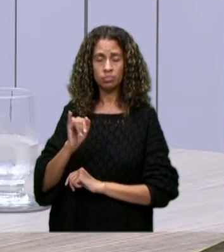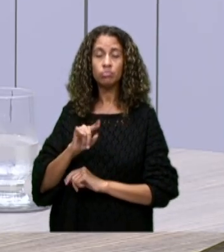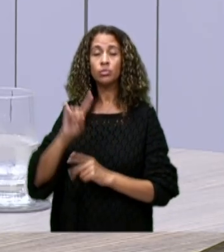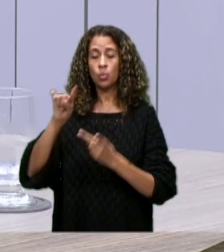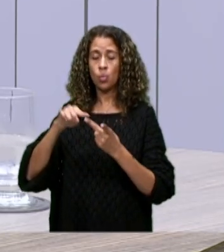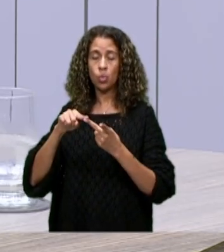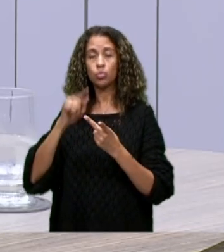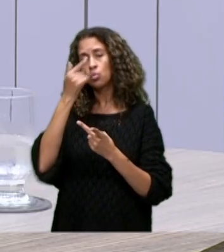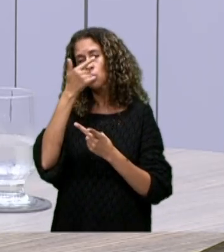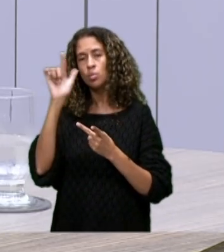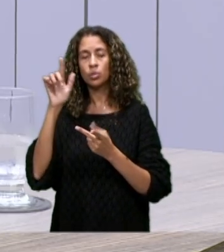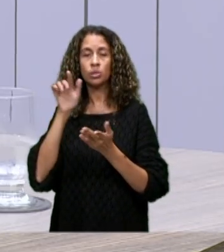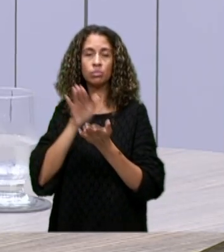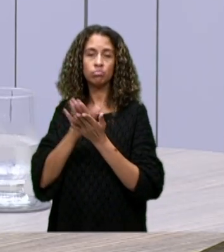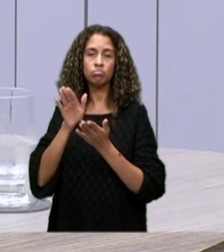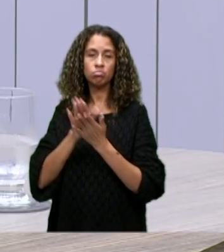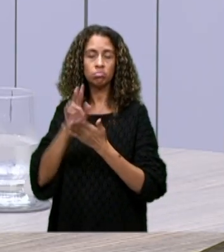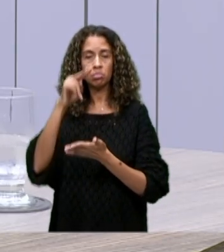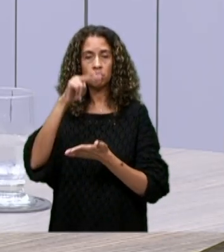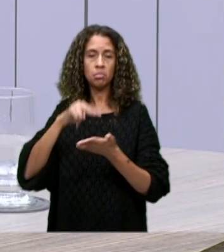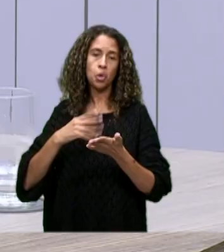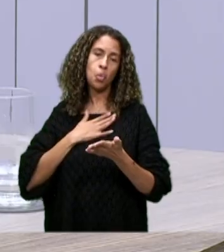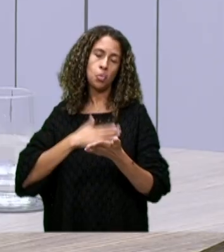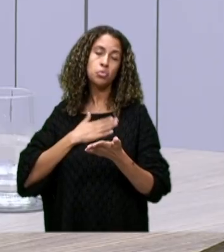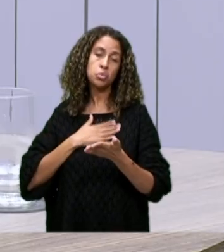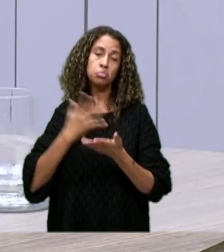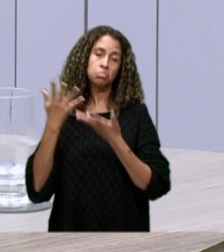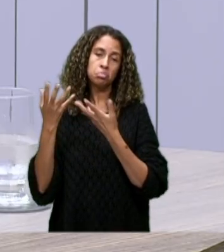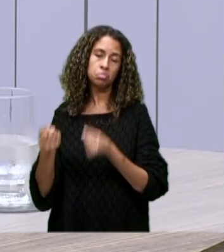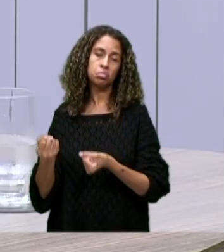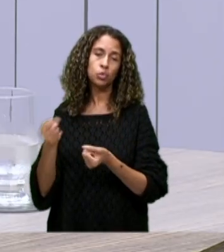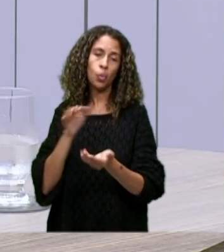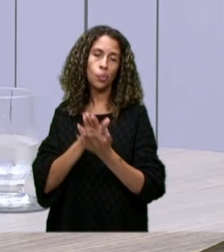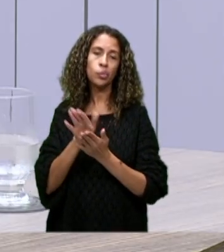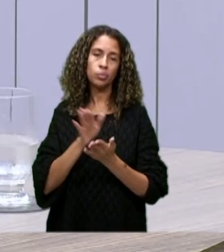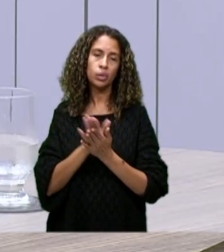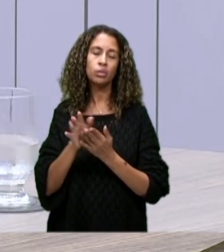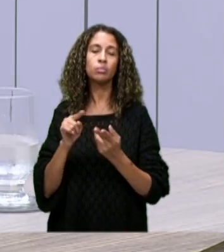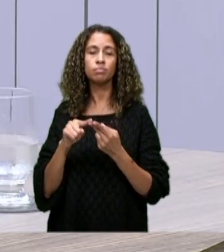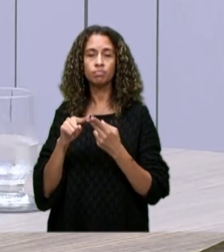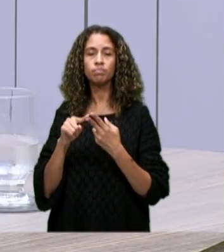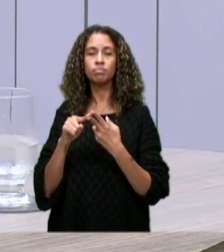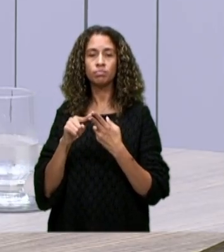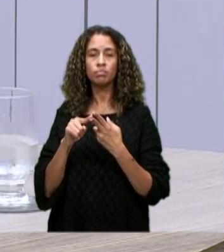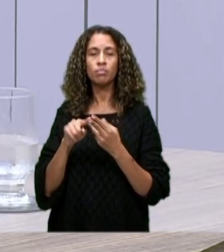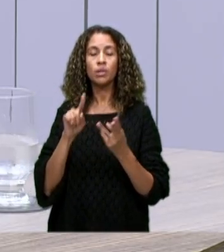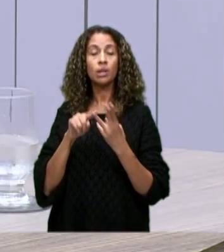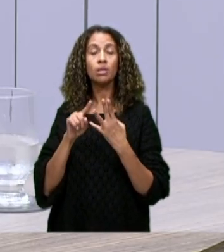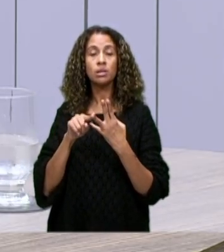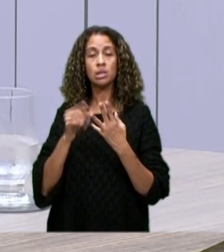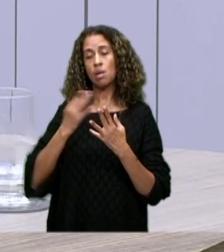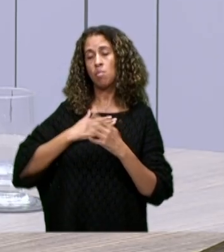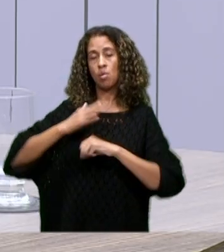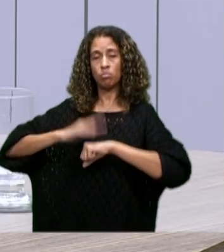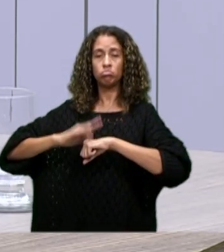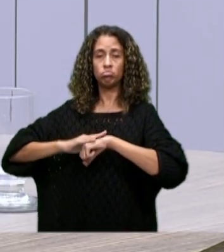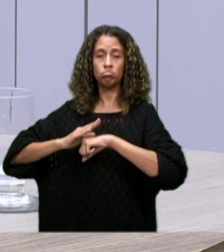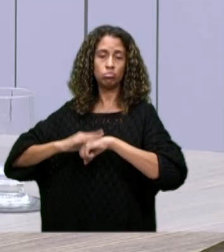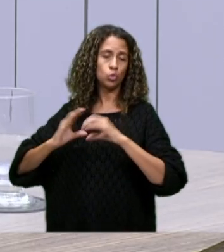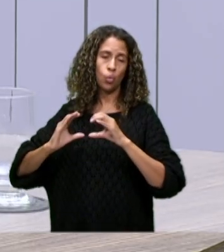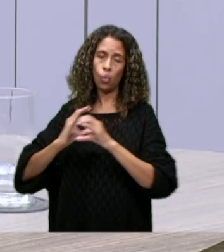editora de fora, que leu o manuscrito e gostou e quis publicar. E esse é por conta própria